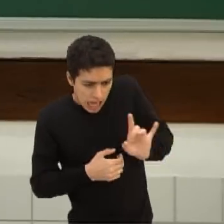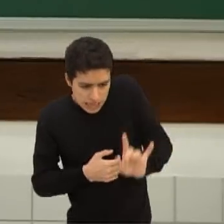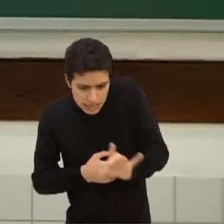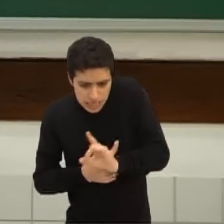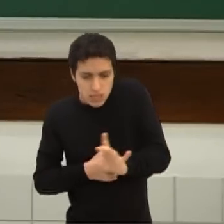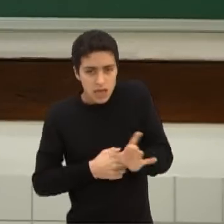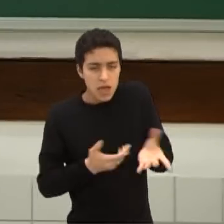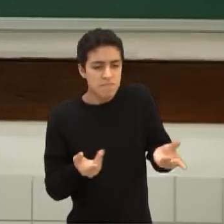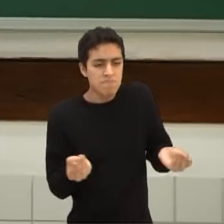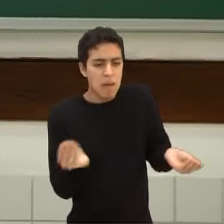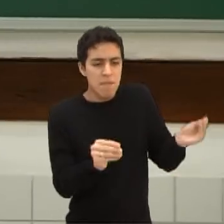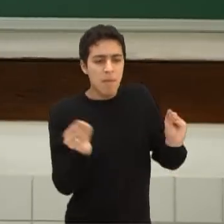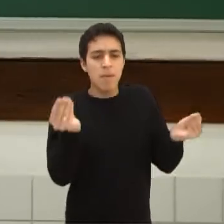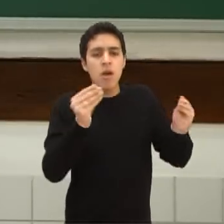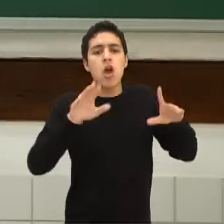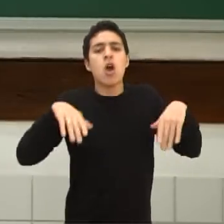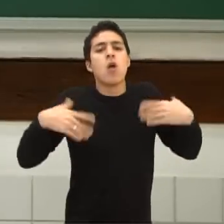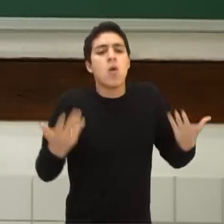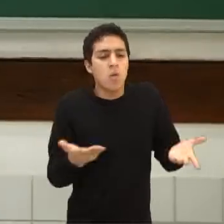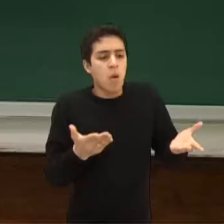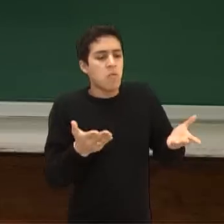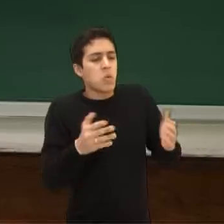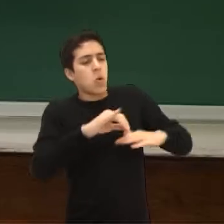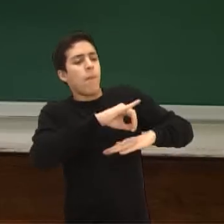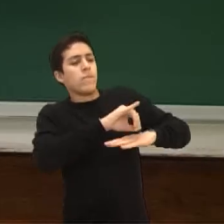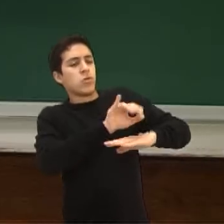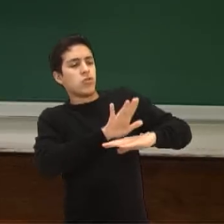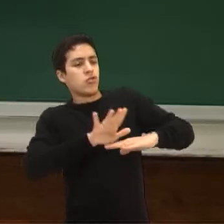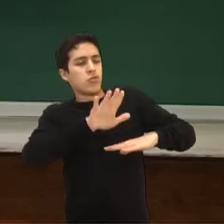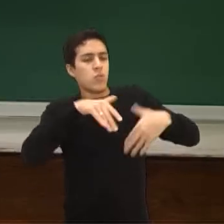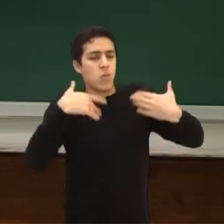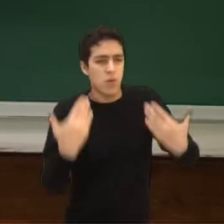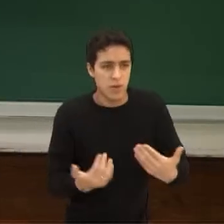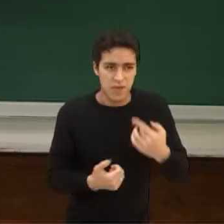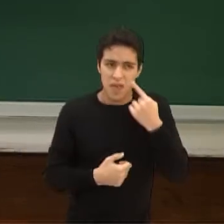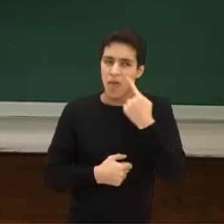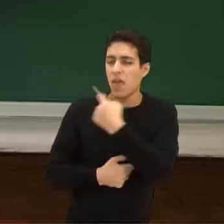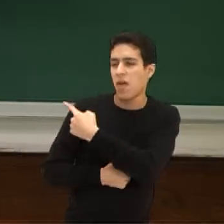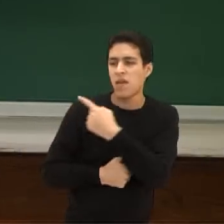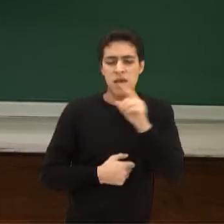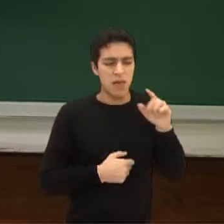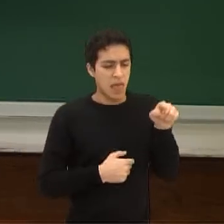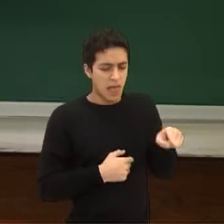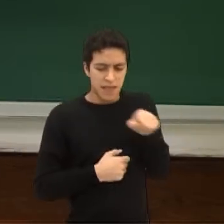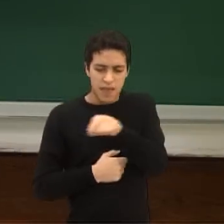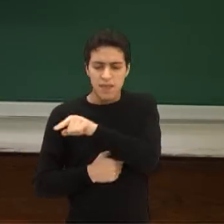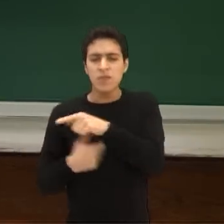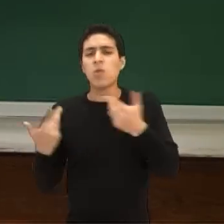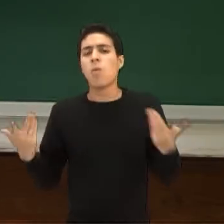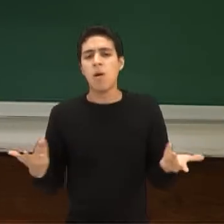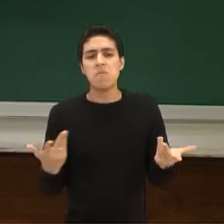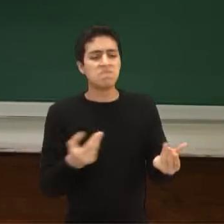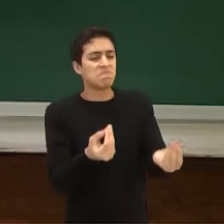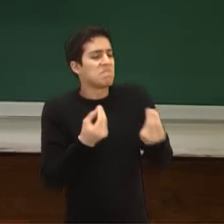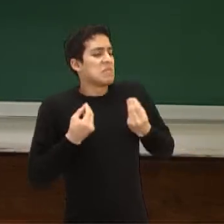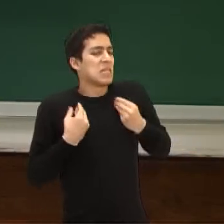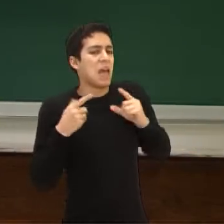planificações, qual é o sólido que eu vou ter? Então, se eu montar esta, esta e esta, o que eu vou